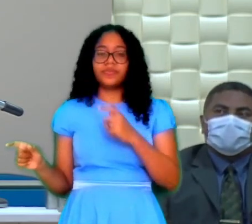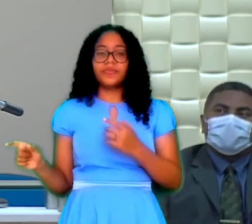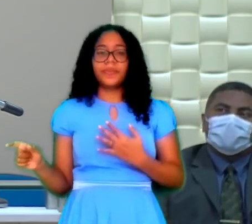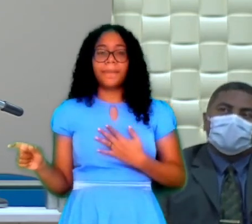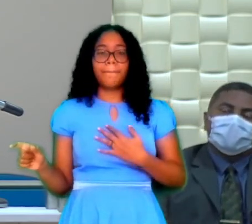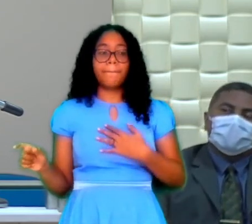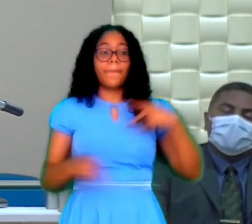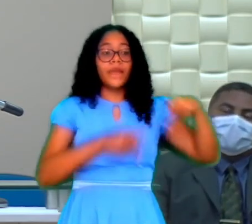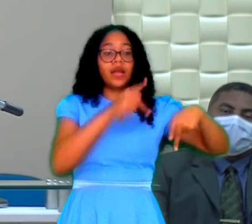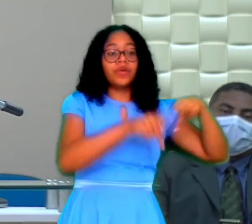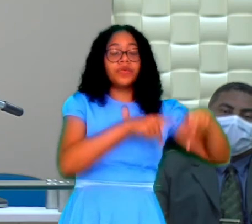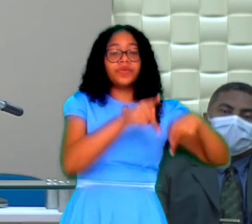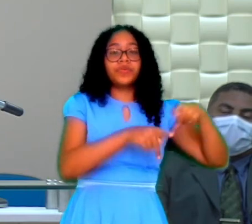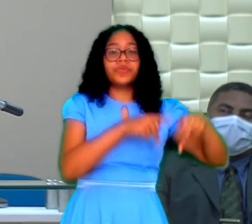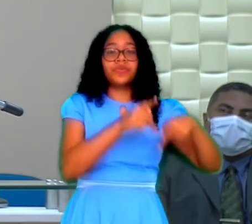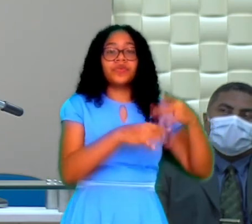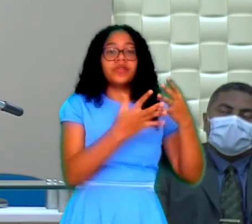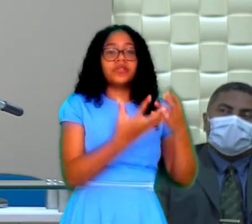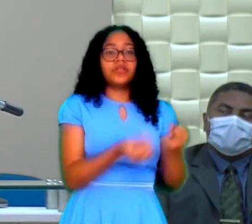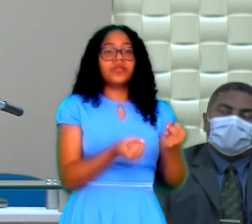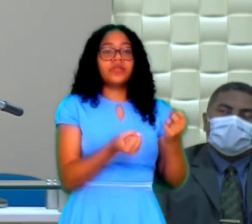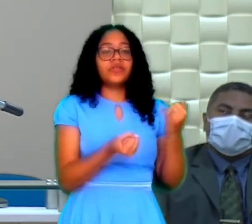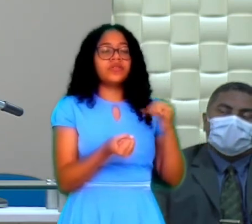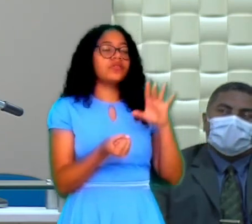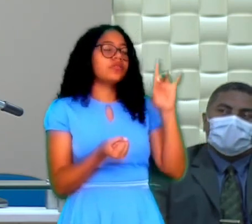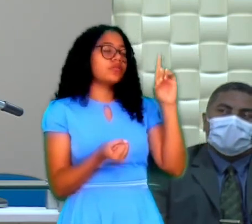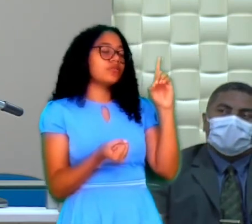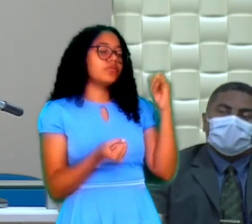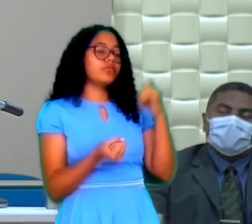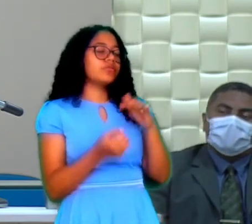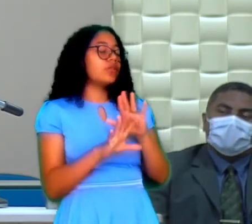Aí Jonas, que agora já está jogado ao mar,